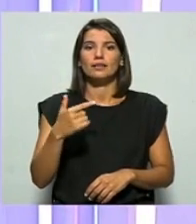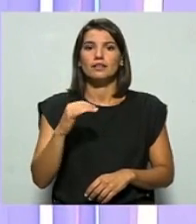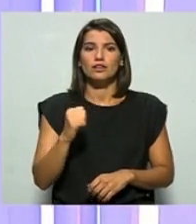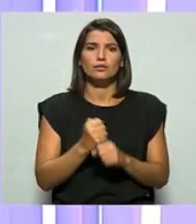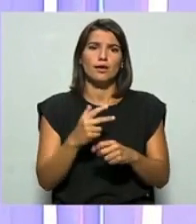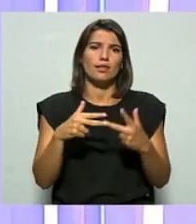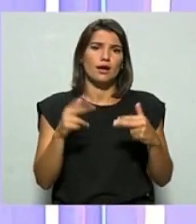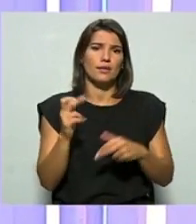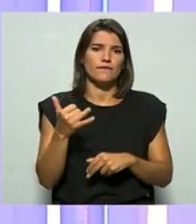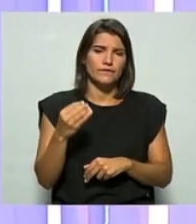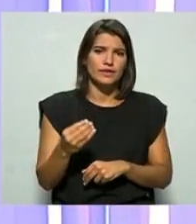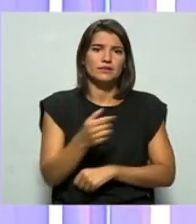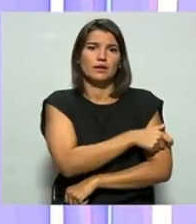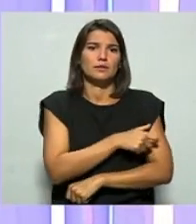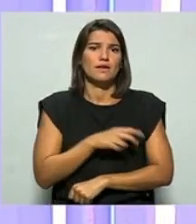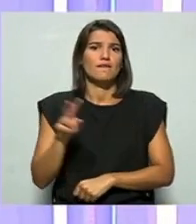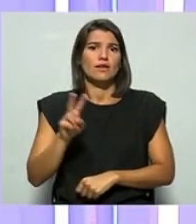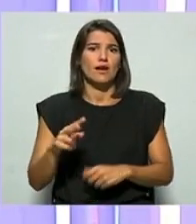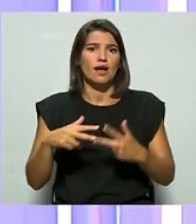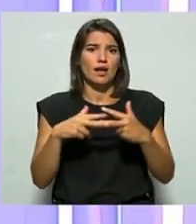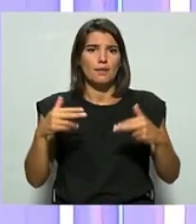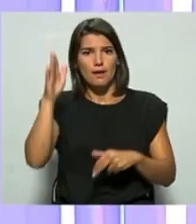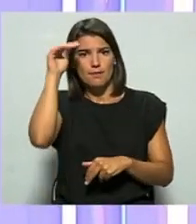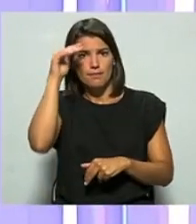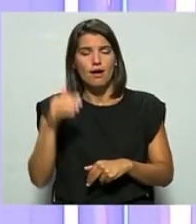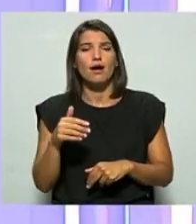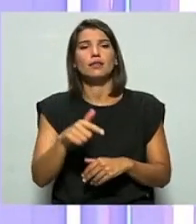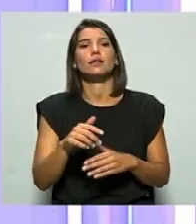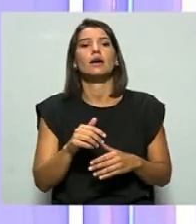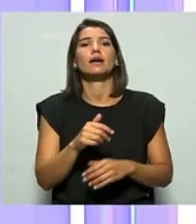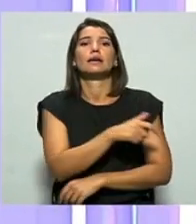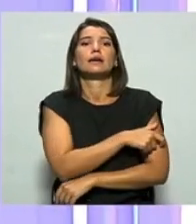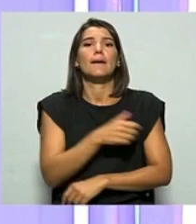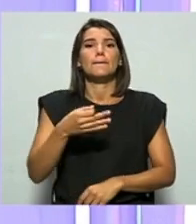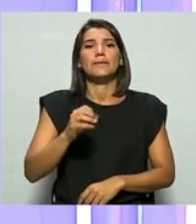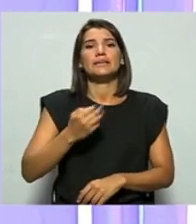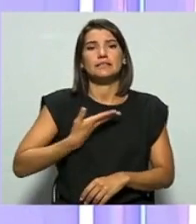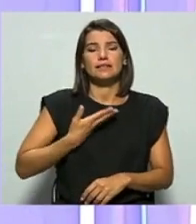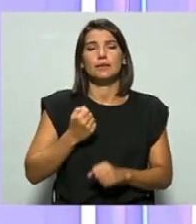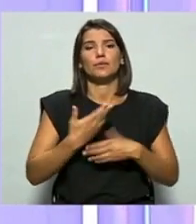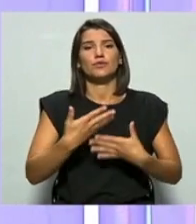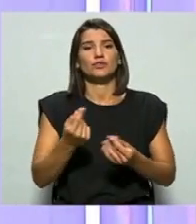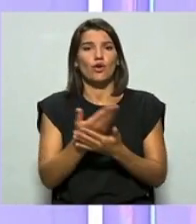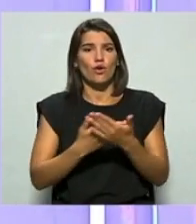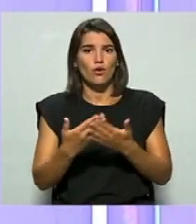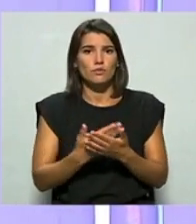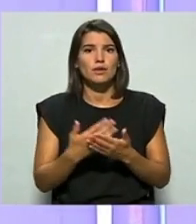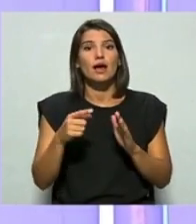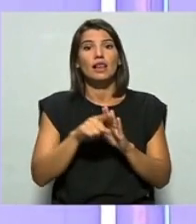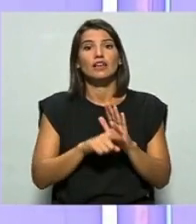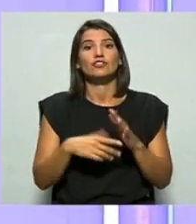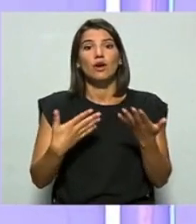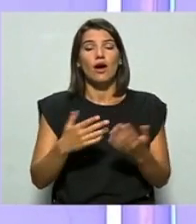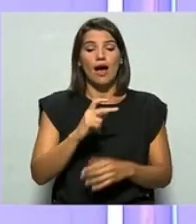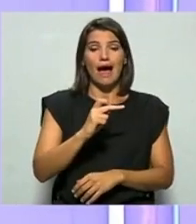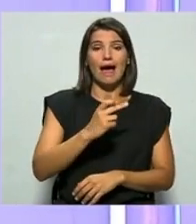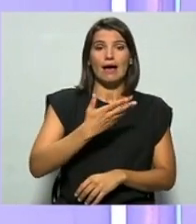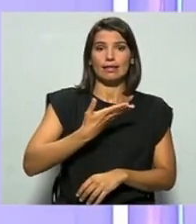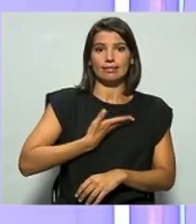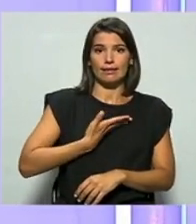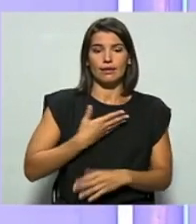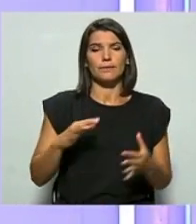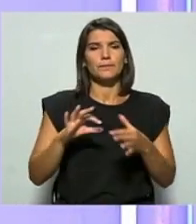20 anos vereador da Câmara de Almada eleito pelo PSD economista encabeça a lista da ave